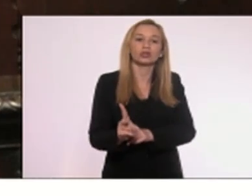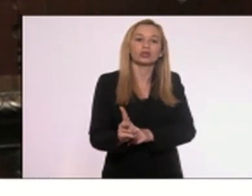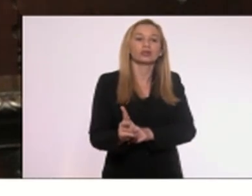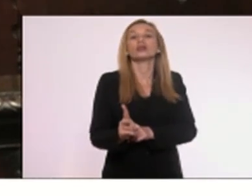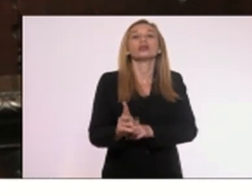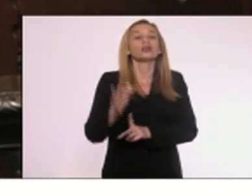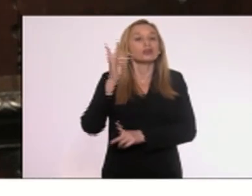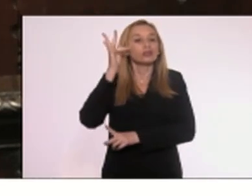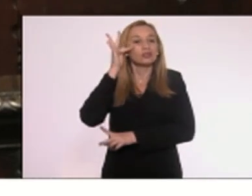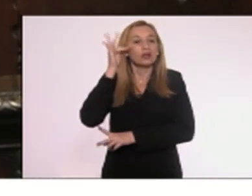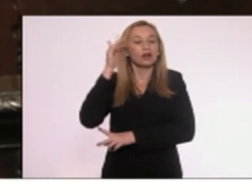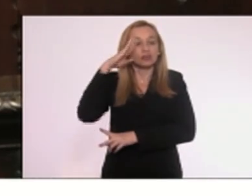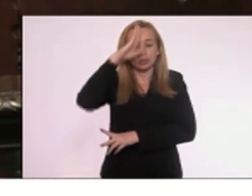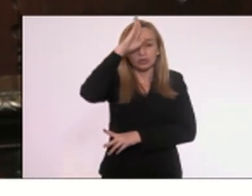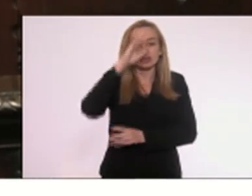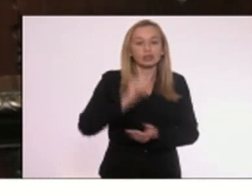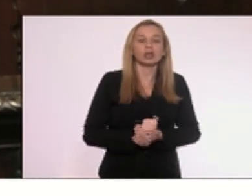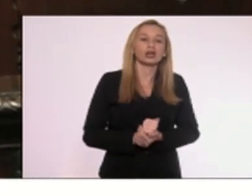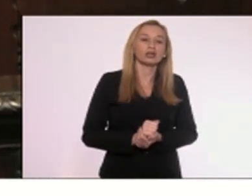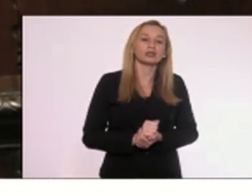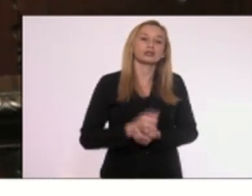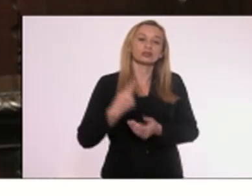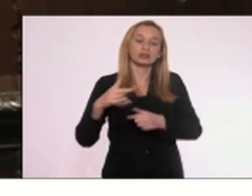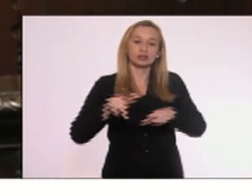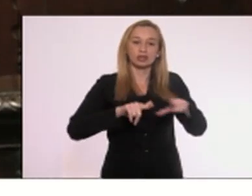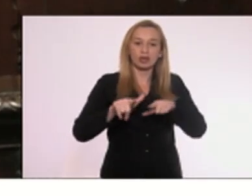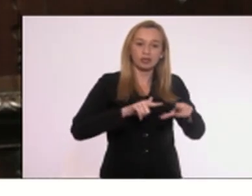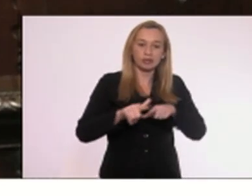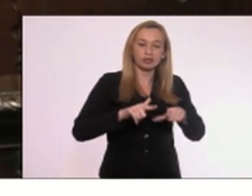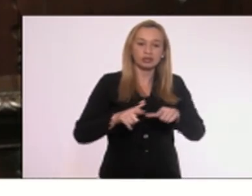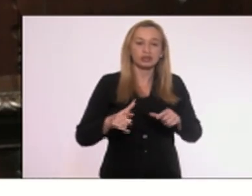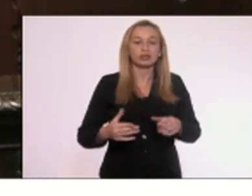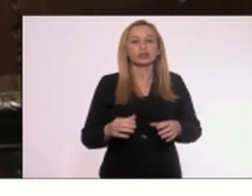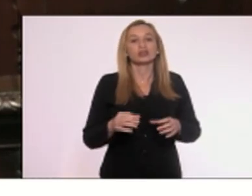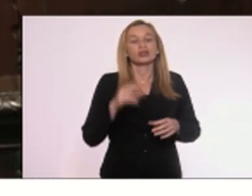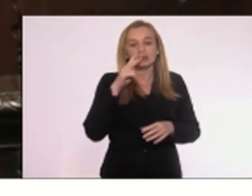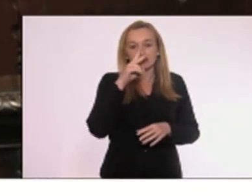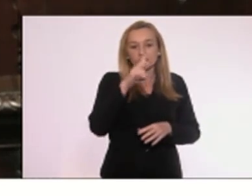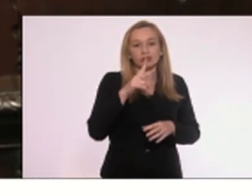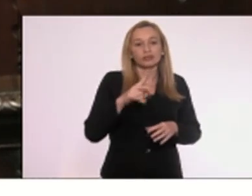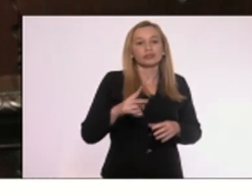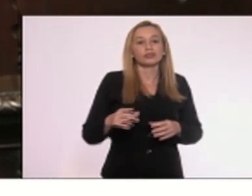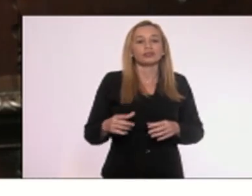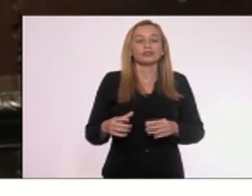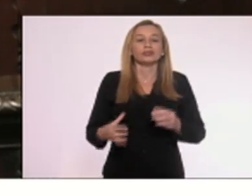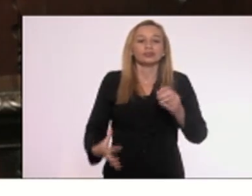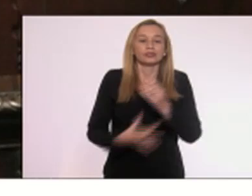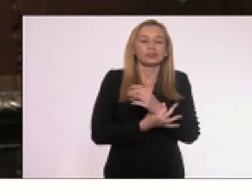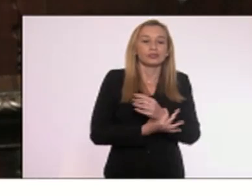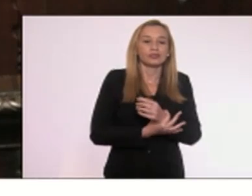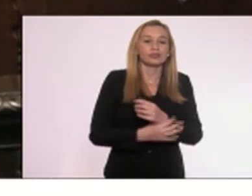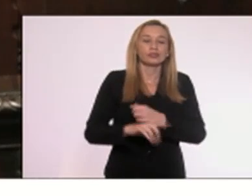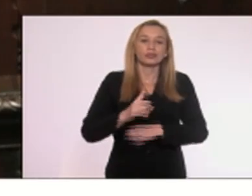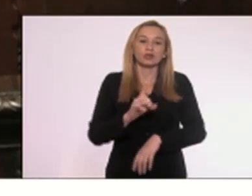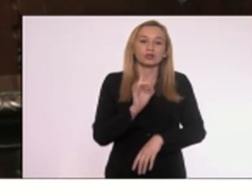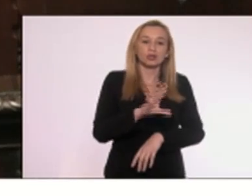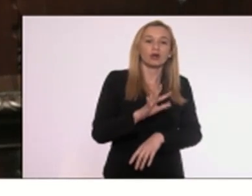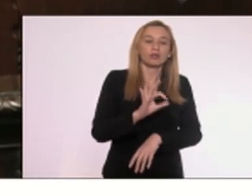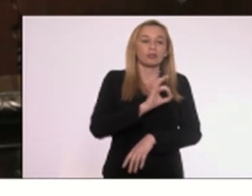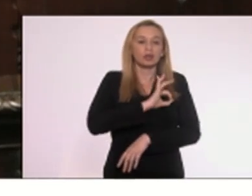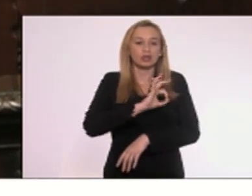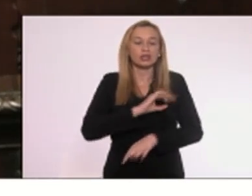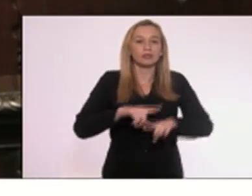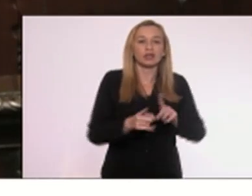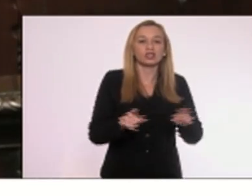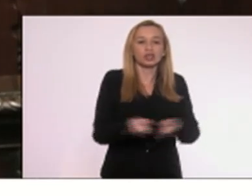Flávio Bolsonaro, um mandato vocacionado para as forças de segurança, e aqui me coloco não só para as polícias, mas também para